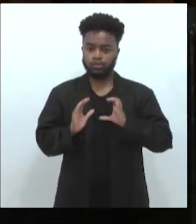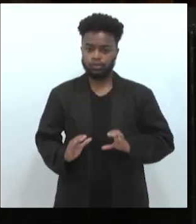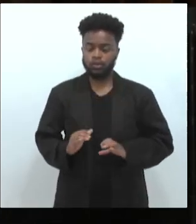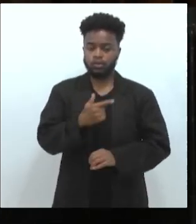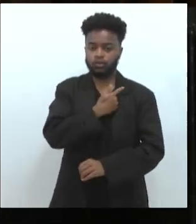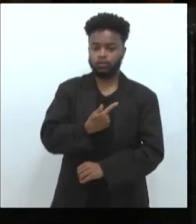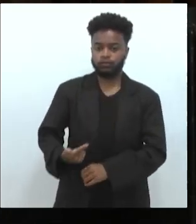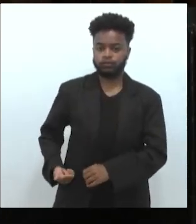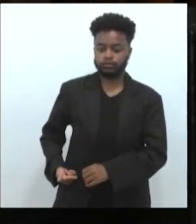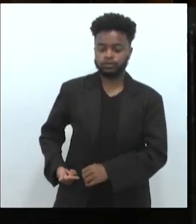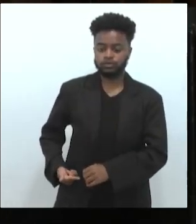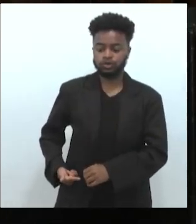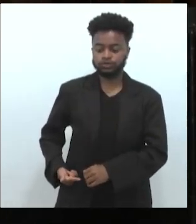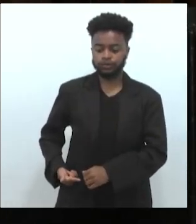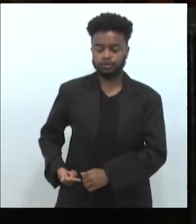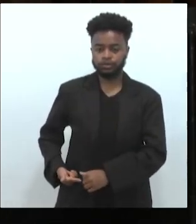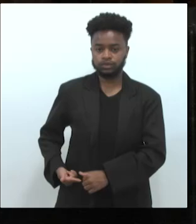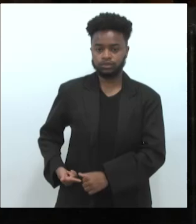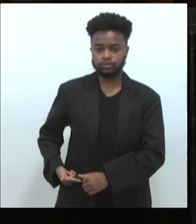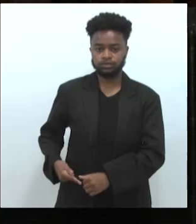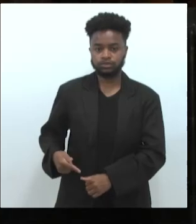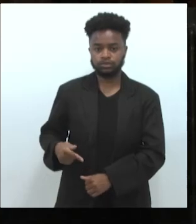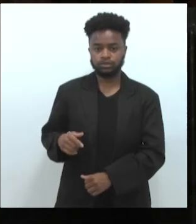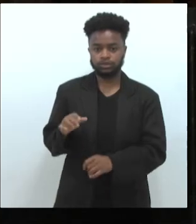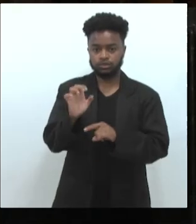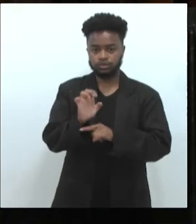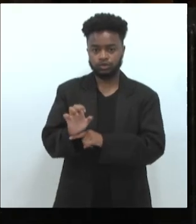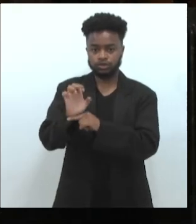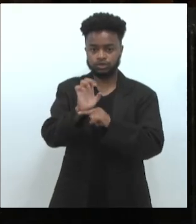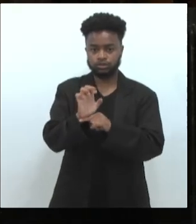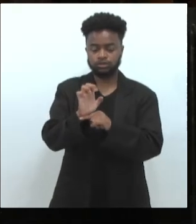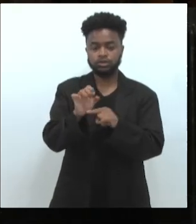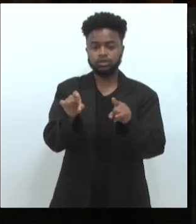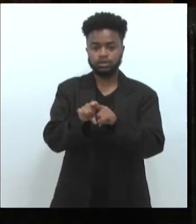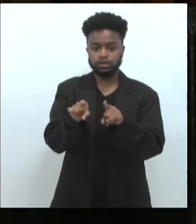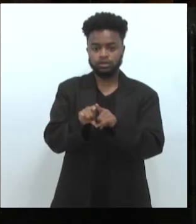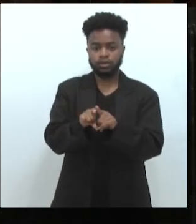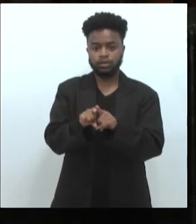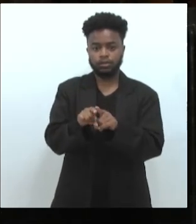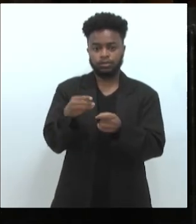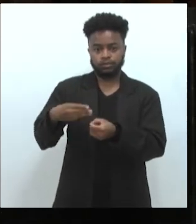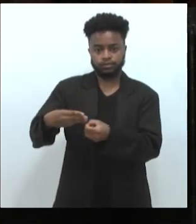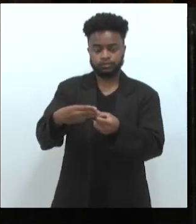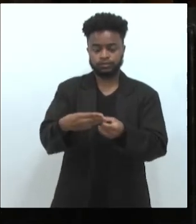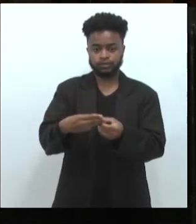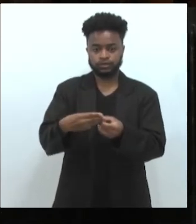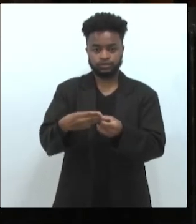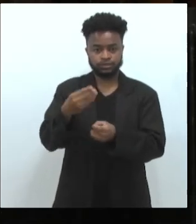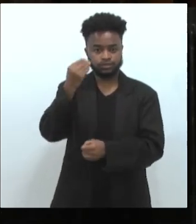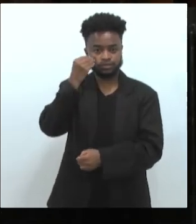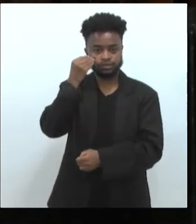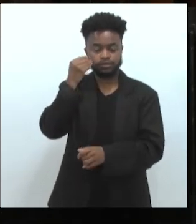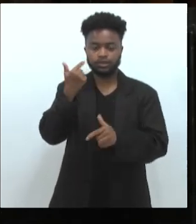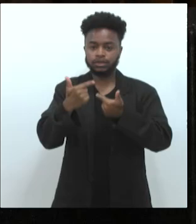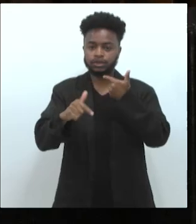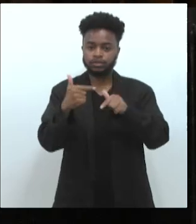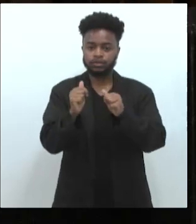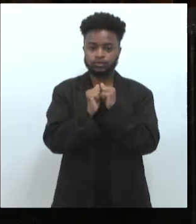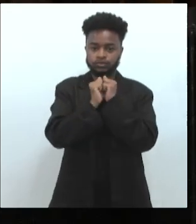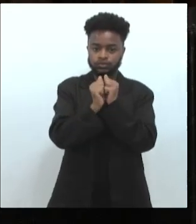do Estado e governo municipal, para que se possa trabalhar em